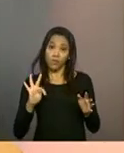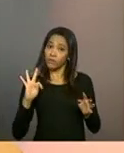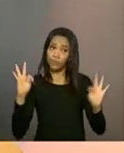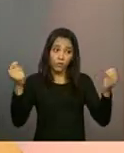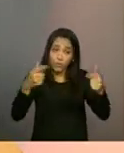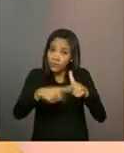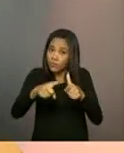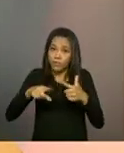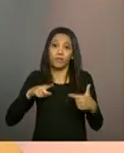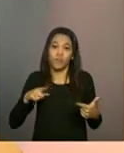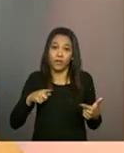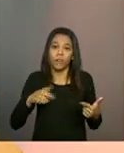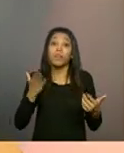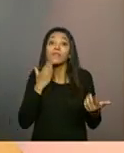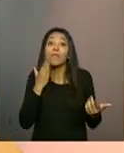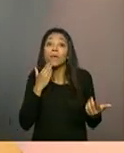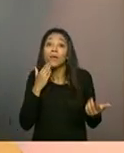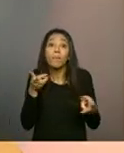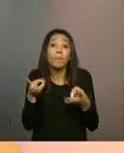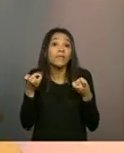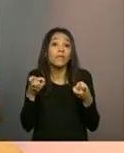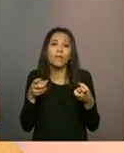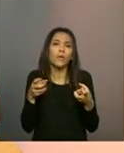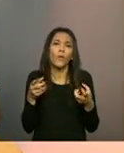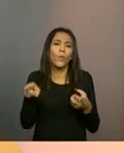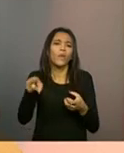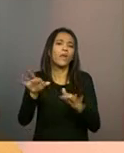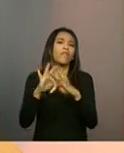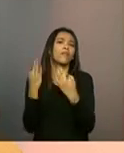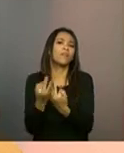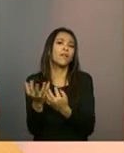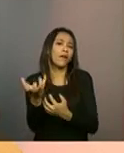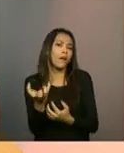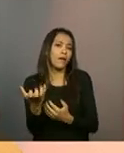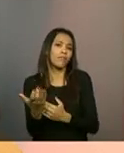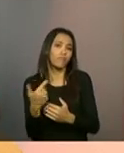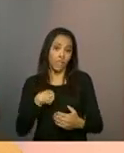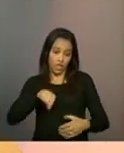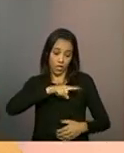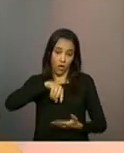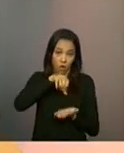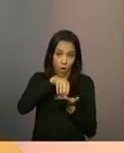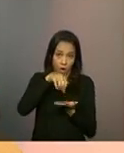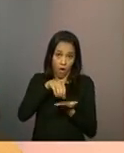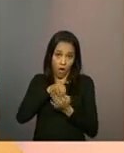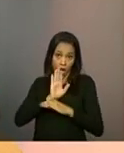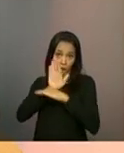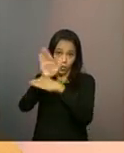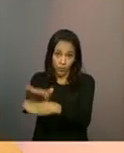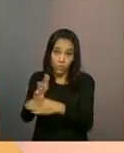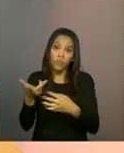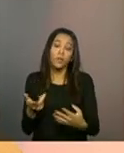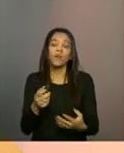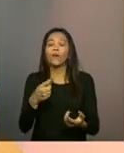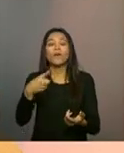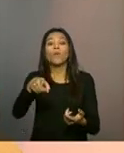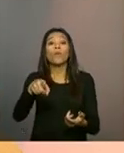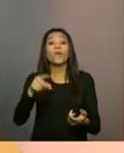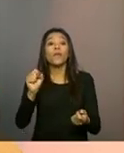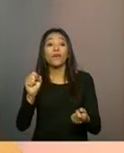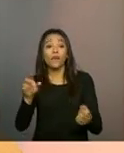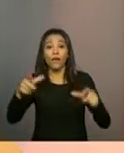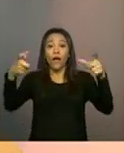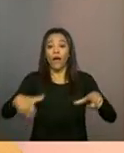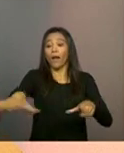enxergar, assim, como, o que a família espera do serviço, né? Quais são as potencialidades da família e do território?